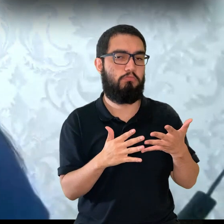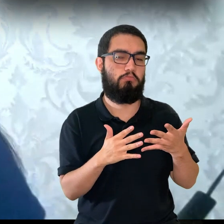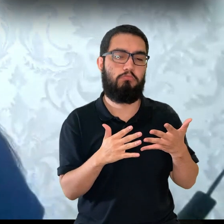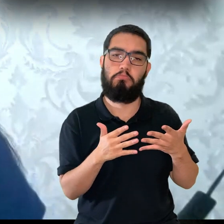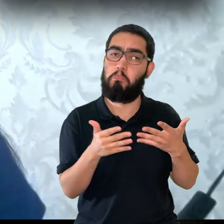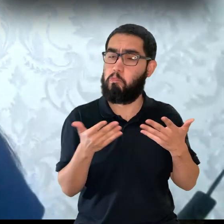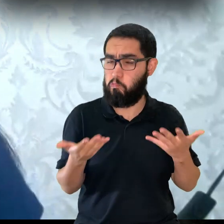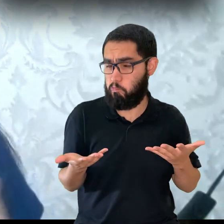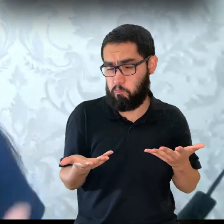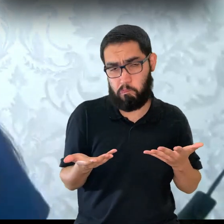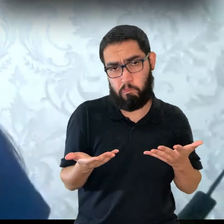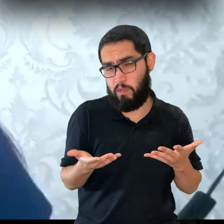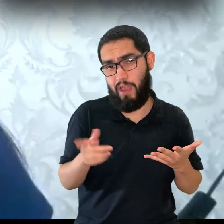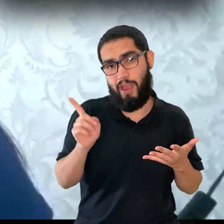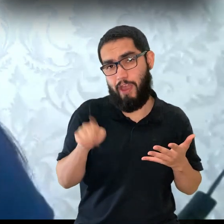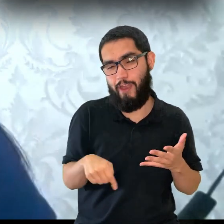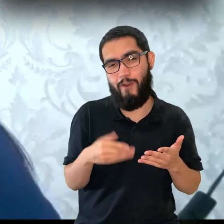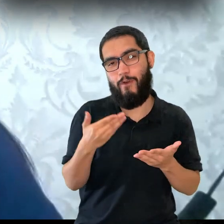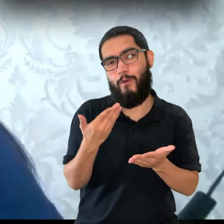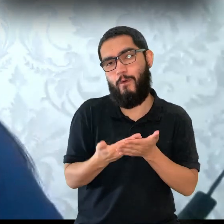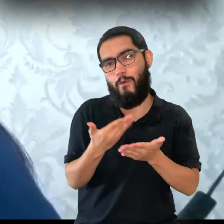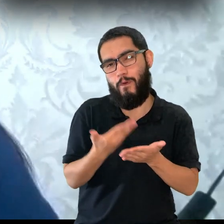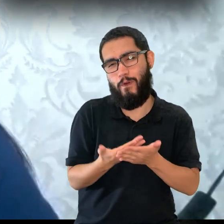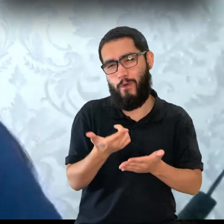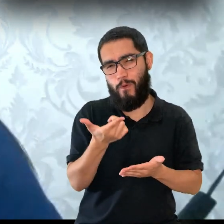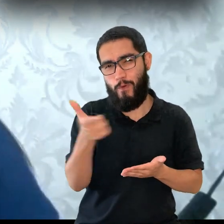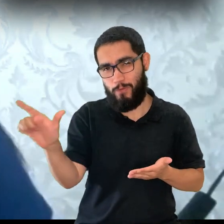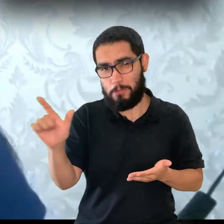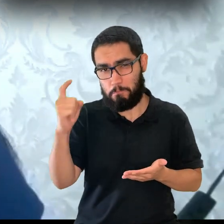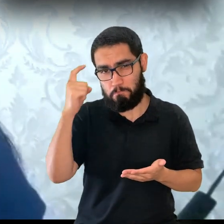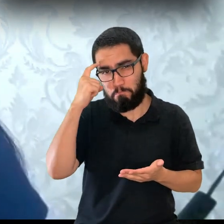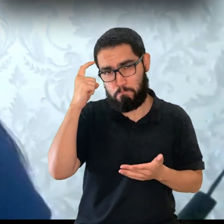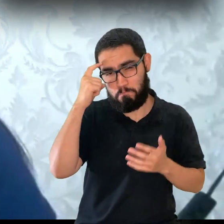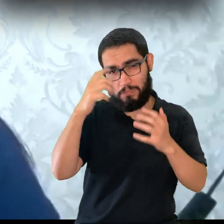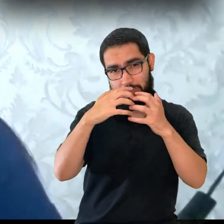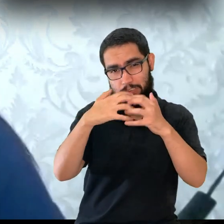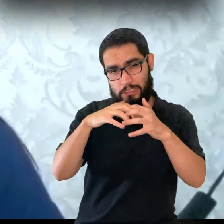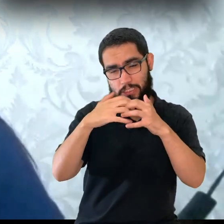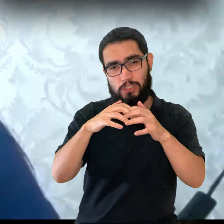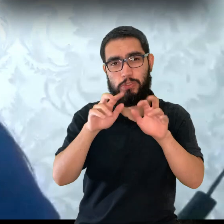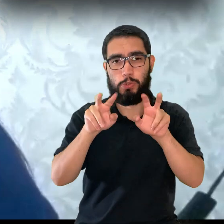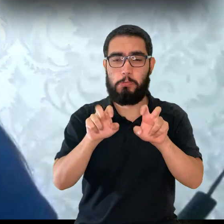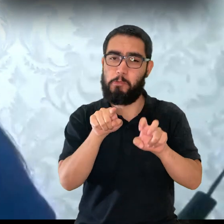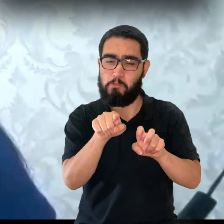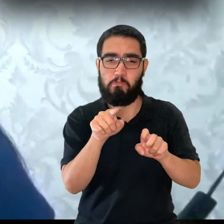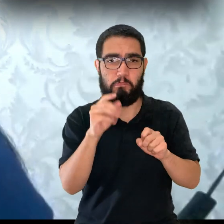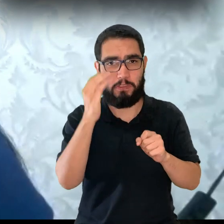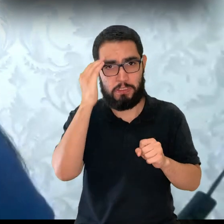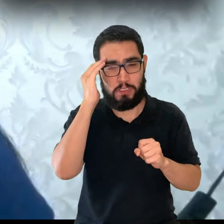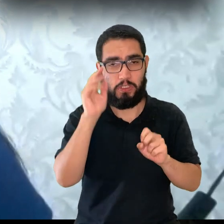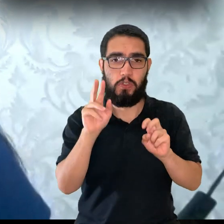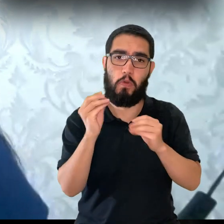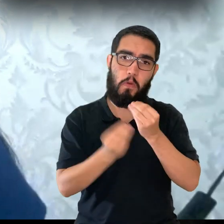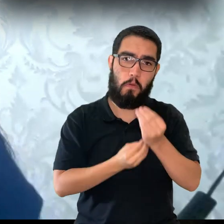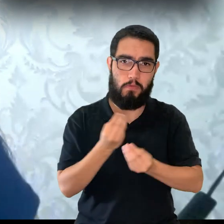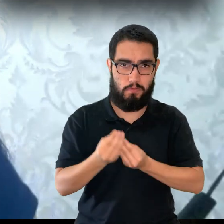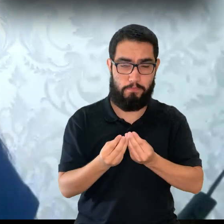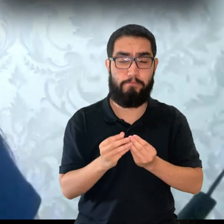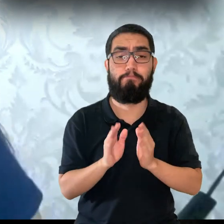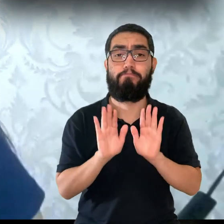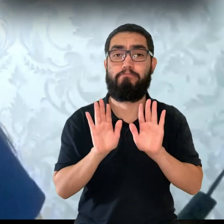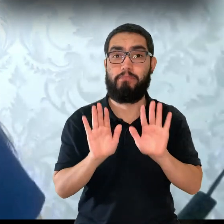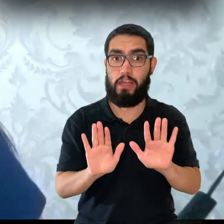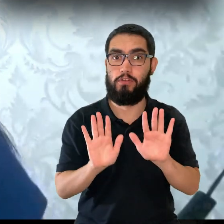Então faz parte de uma outra aula que a gente pode até pensar em dar um dia para vocês entenderem um pouco